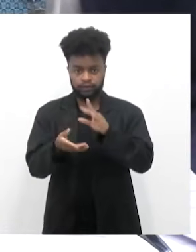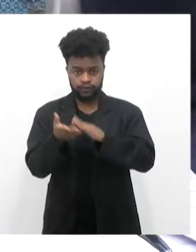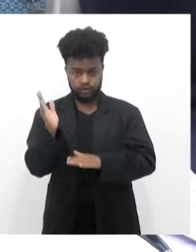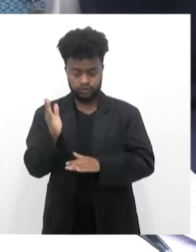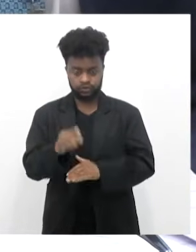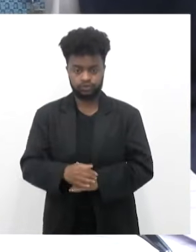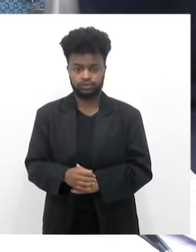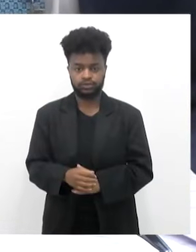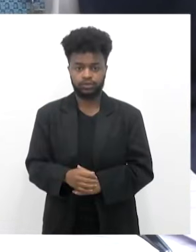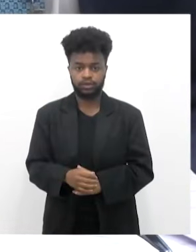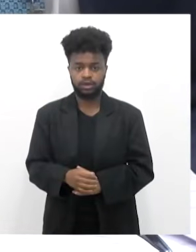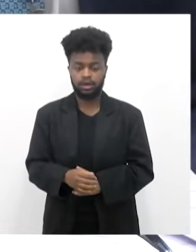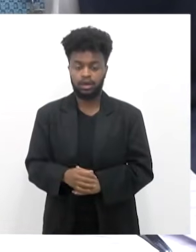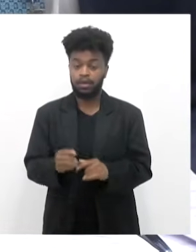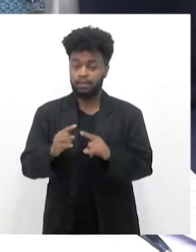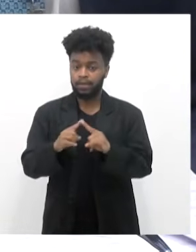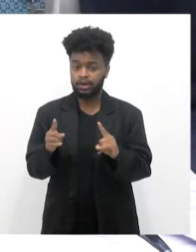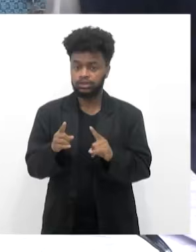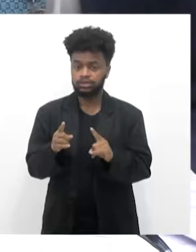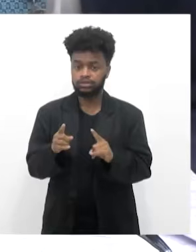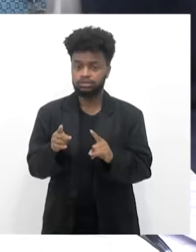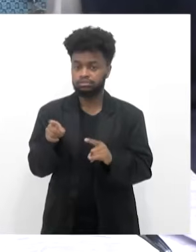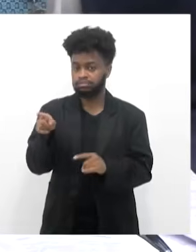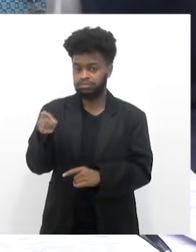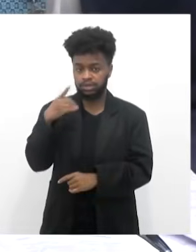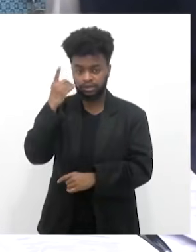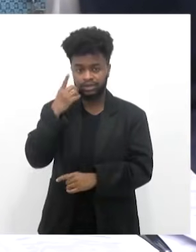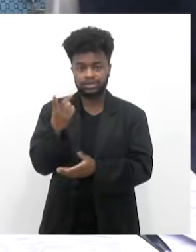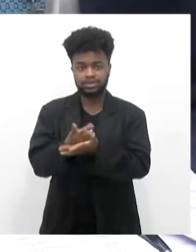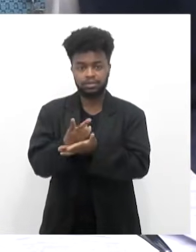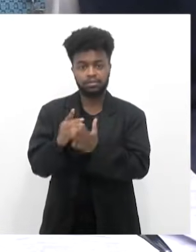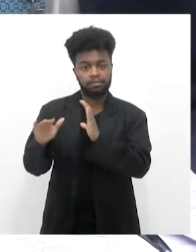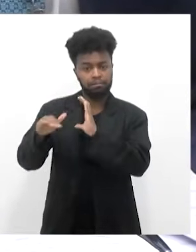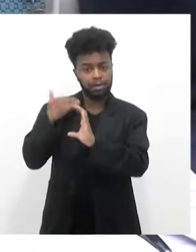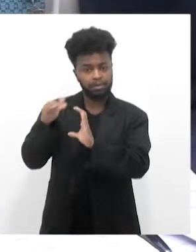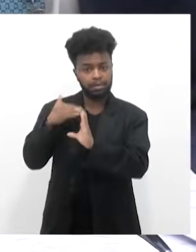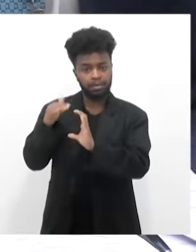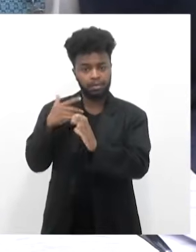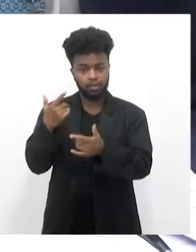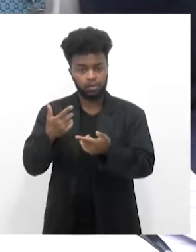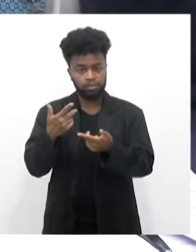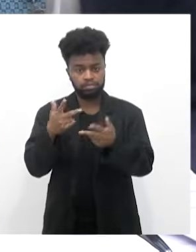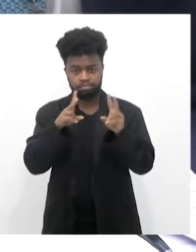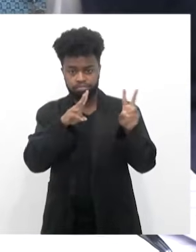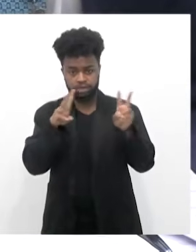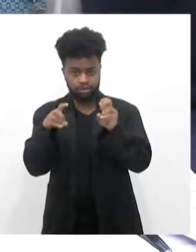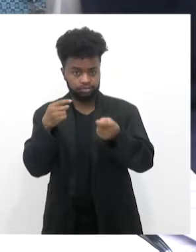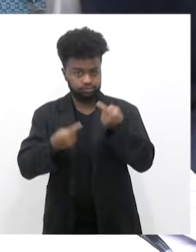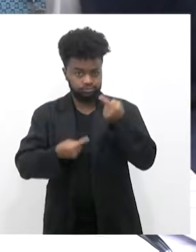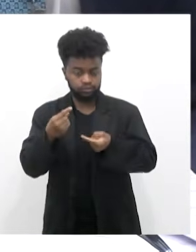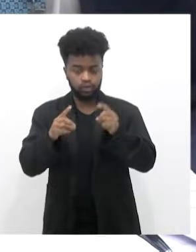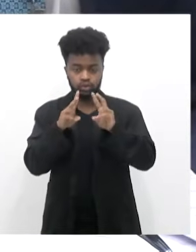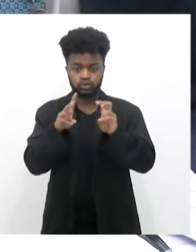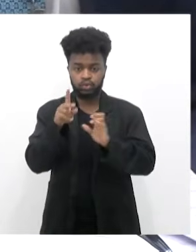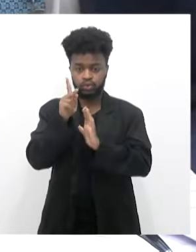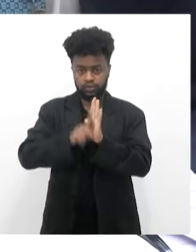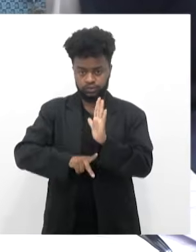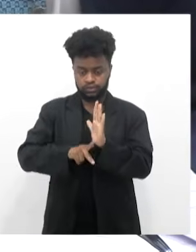e não teve um dia que o deputado Rodrigo Amorim não fosse mandando peças para debater e discutir a questão desse projeto.